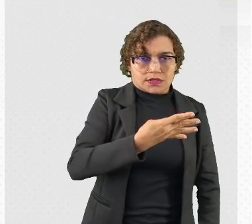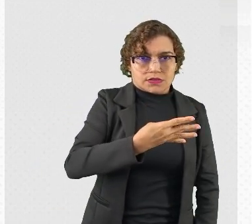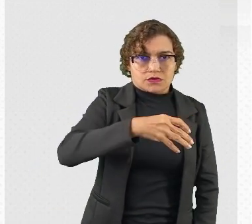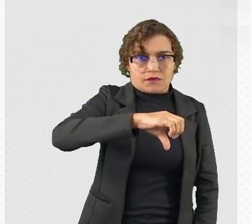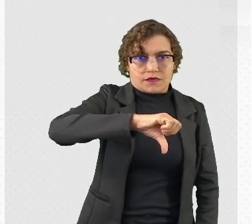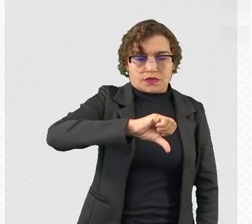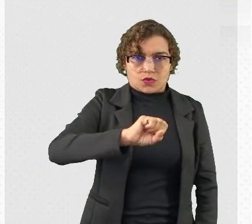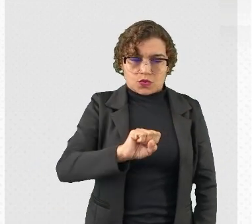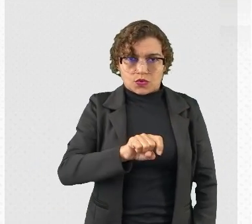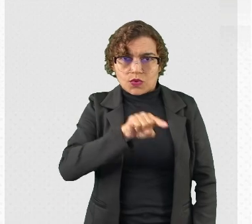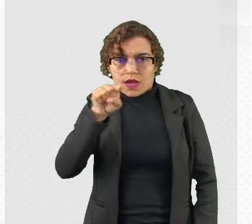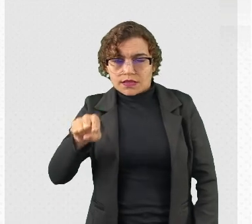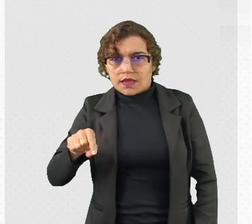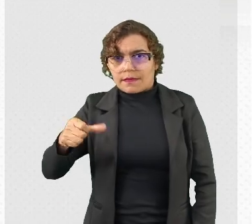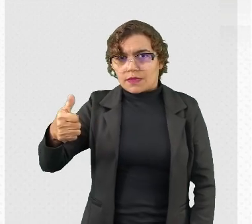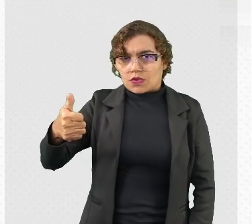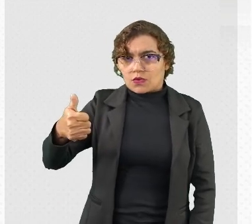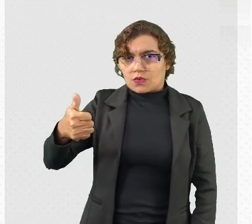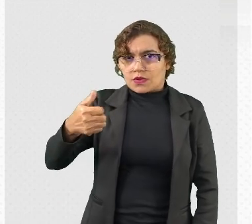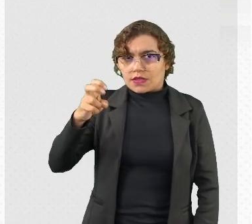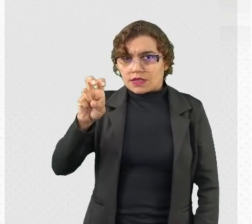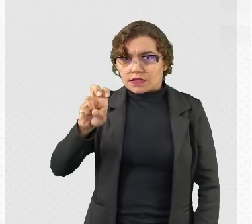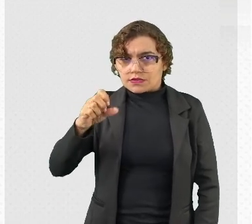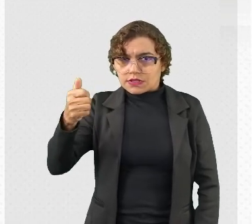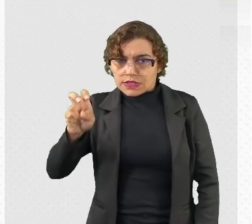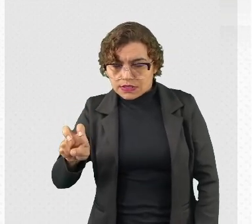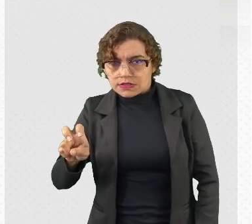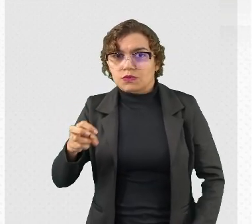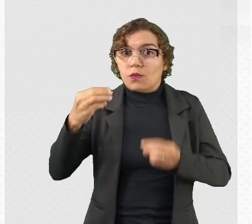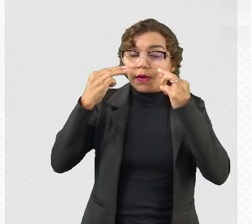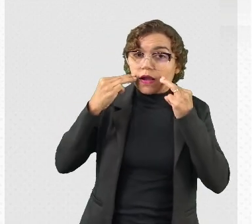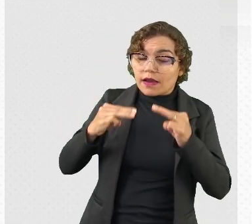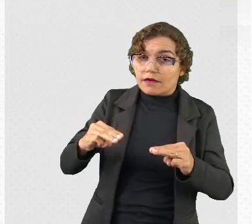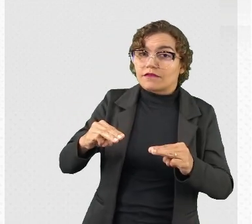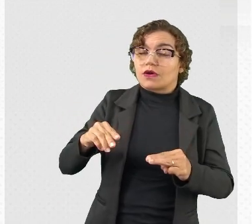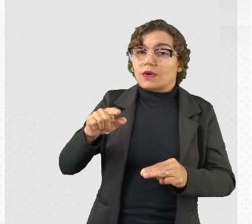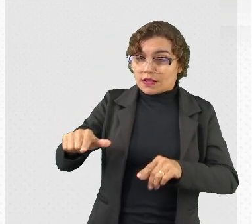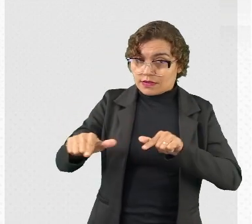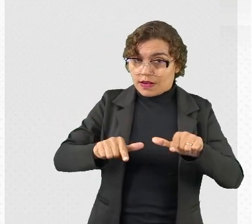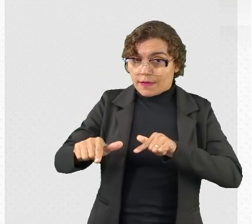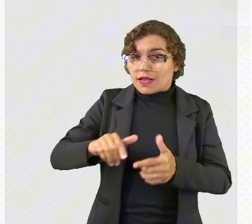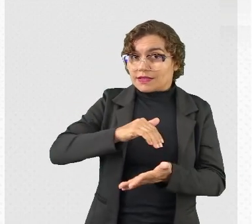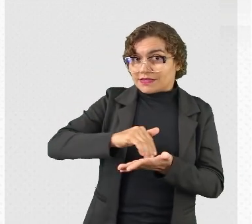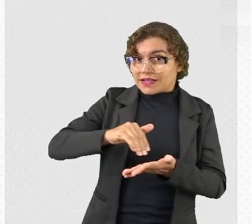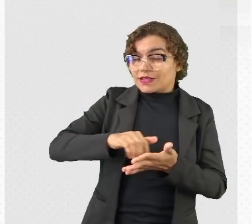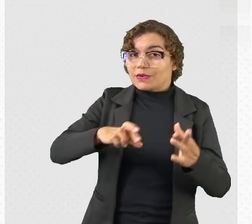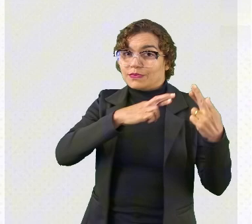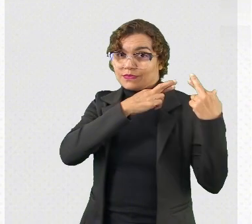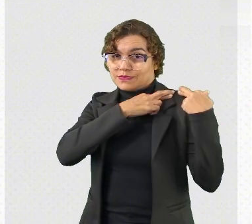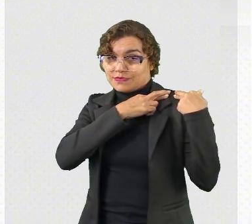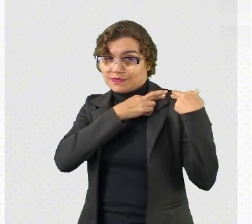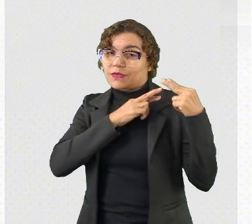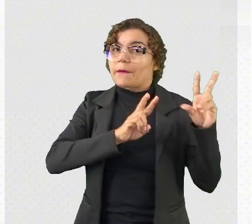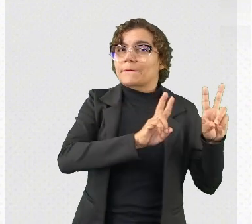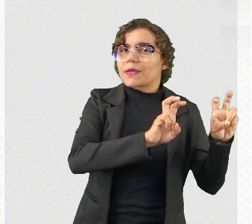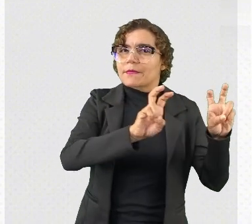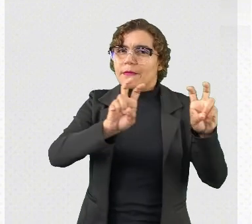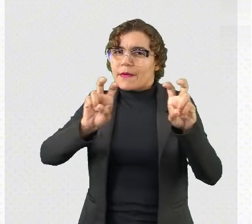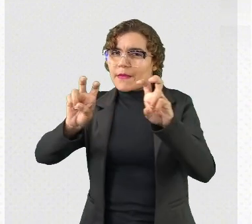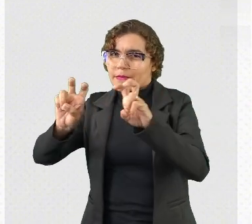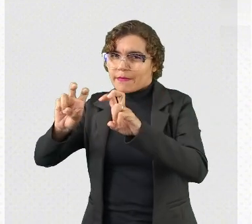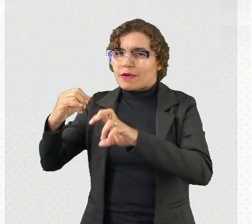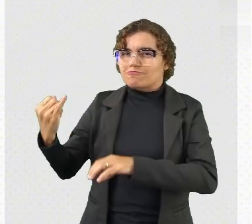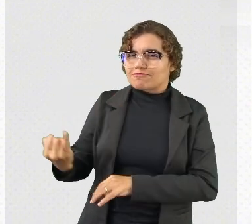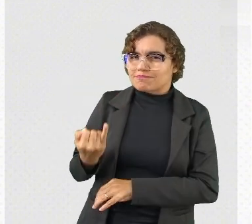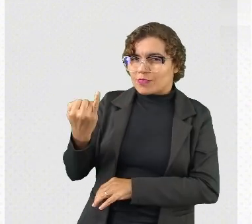e 1515, o Maquiavel ele vai trabalhar como secretário responsável por assuntos diplomáticos